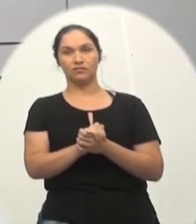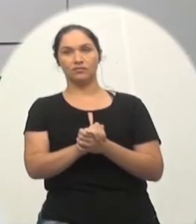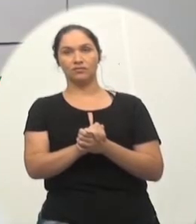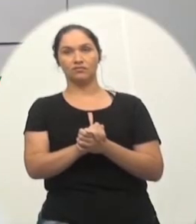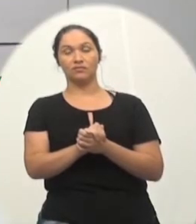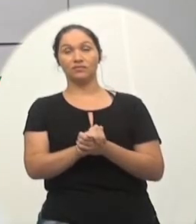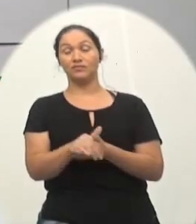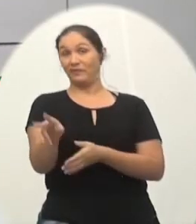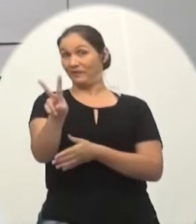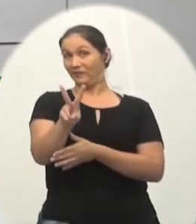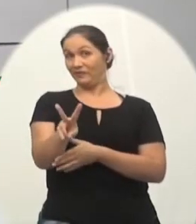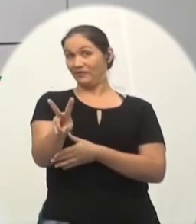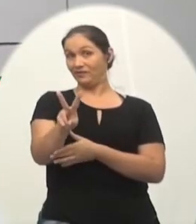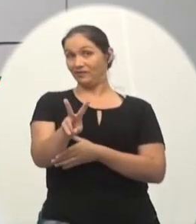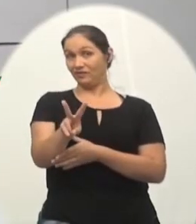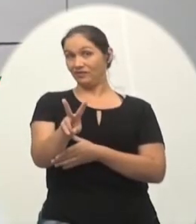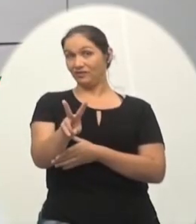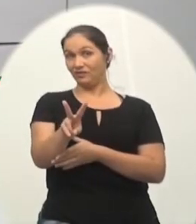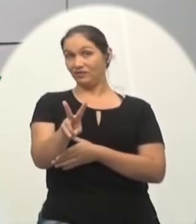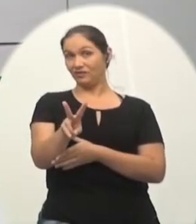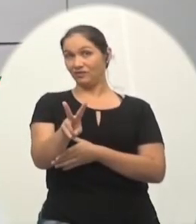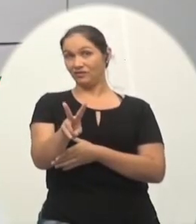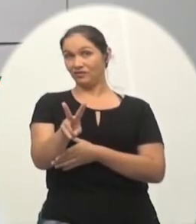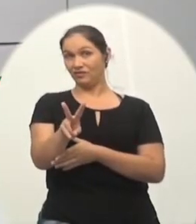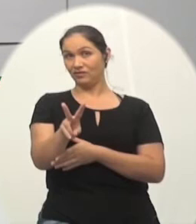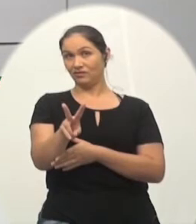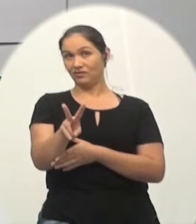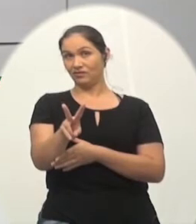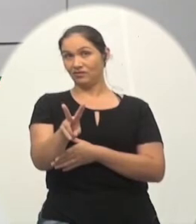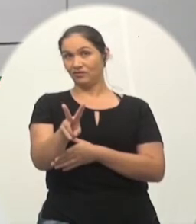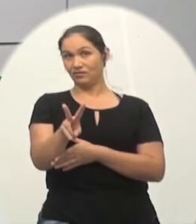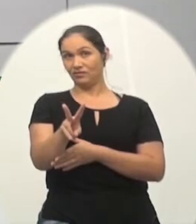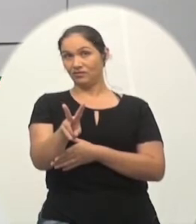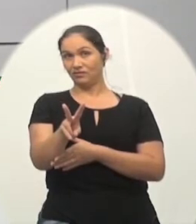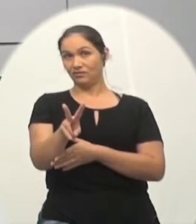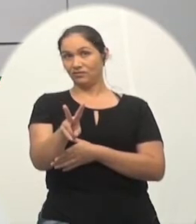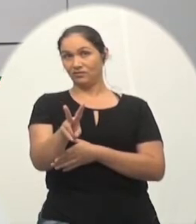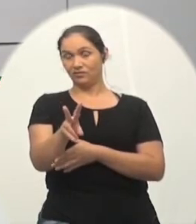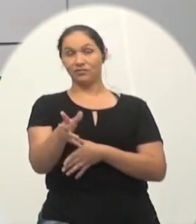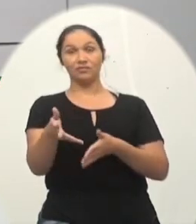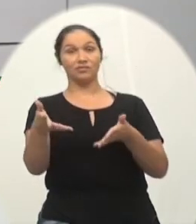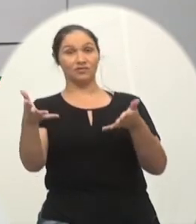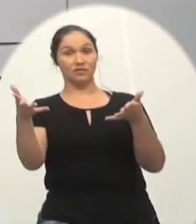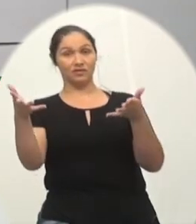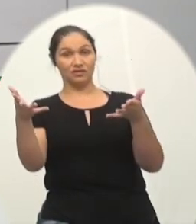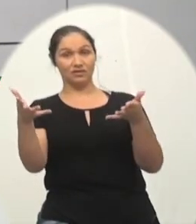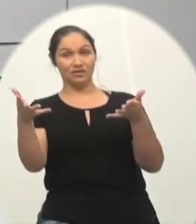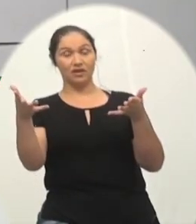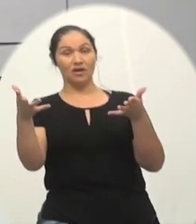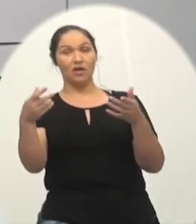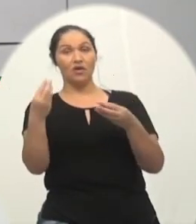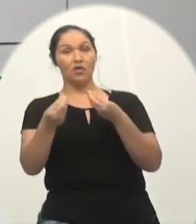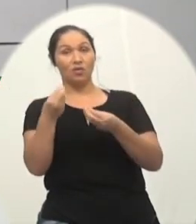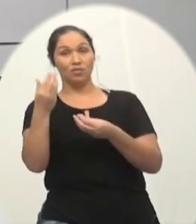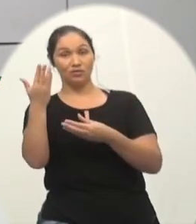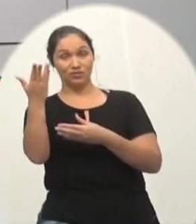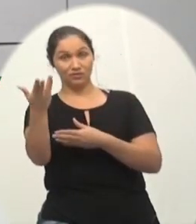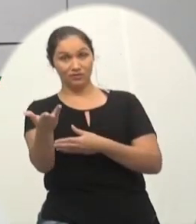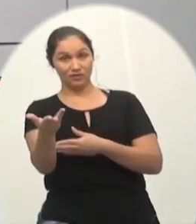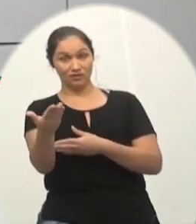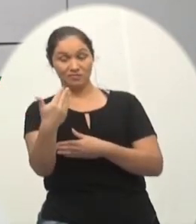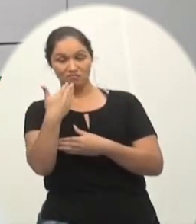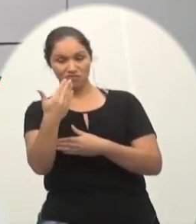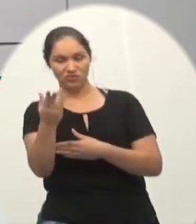Vereador, assumindo a sua imparcialidade, como o senhor demonstrou quando solicitou o voto para mim, dizer que